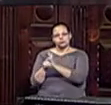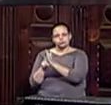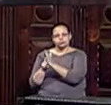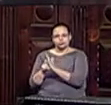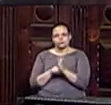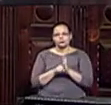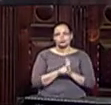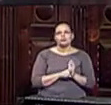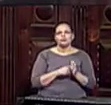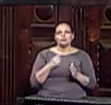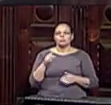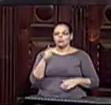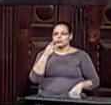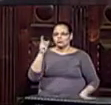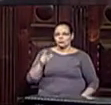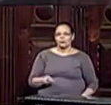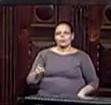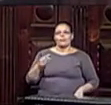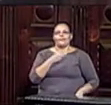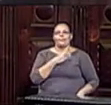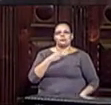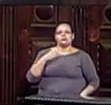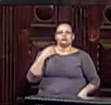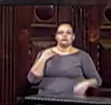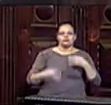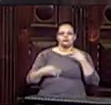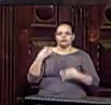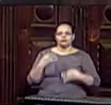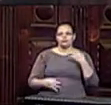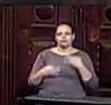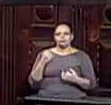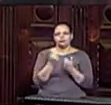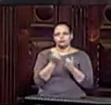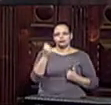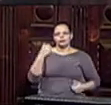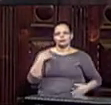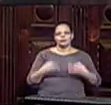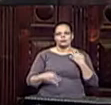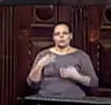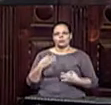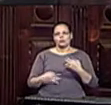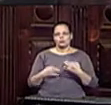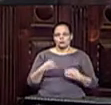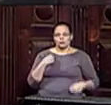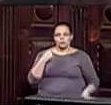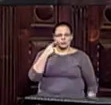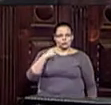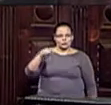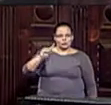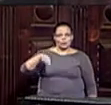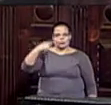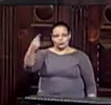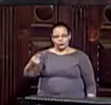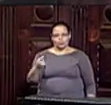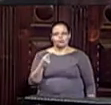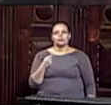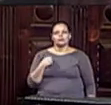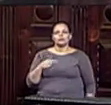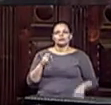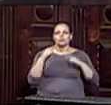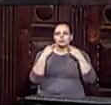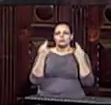e assim nos disse o ministro da Justiça, que estará na próxima semana fechando